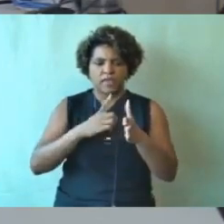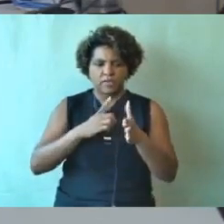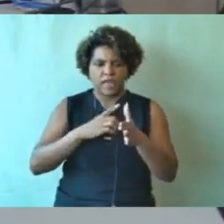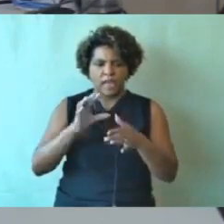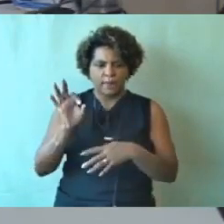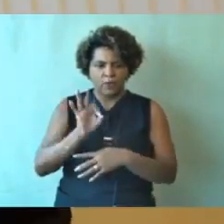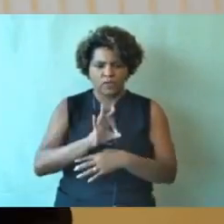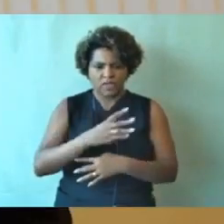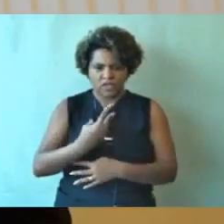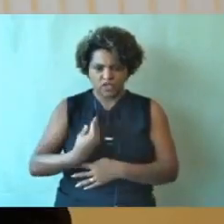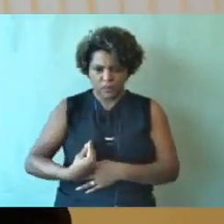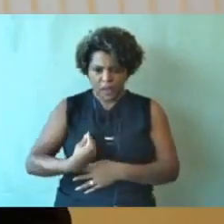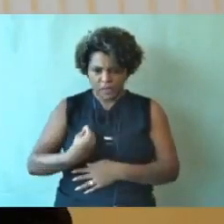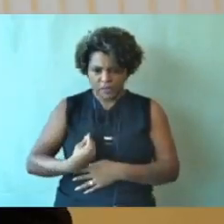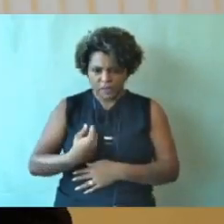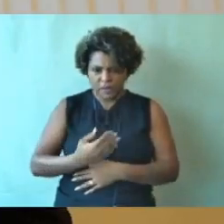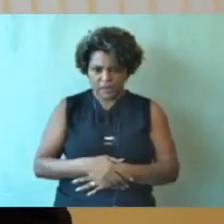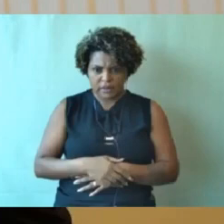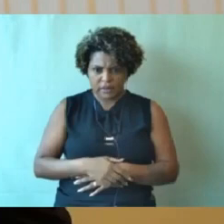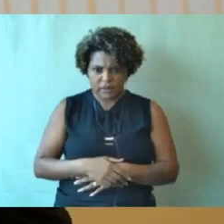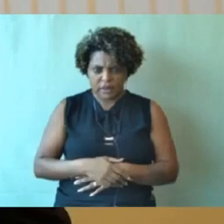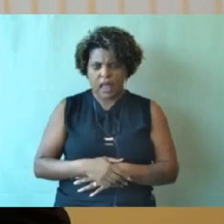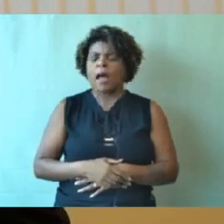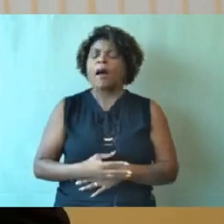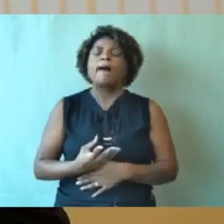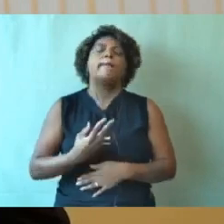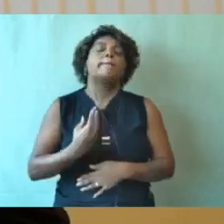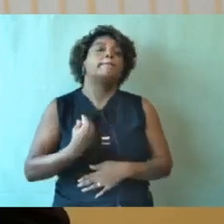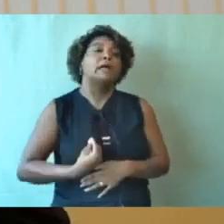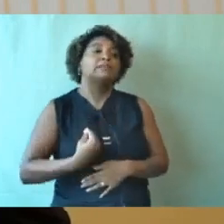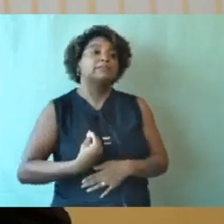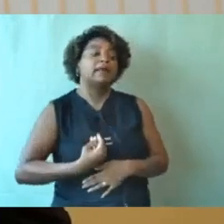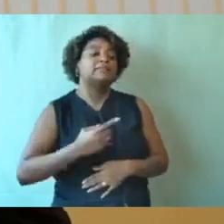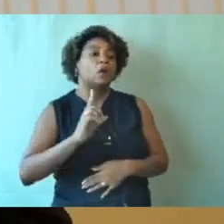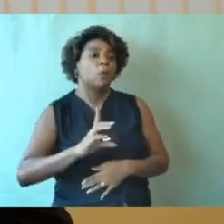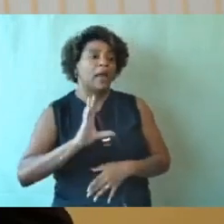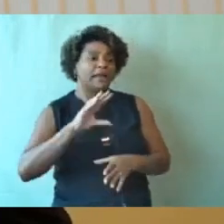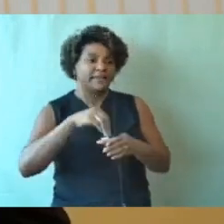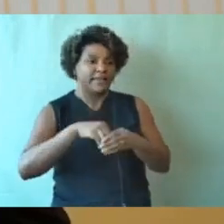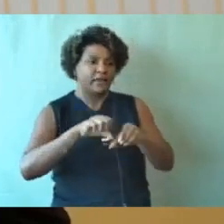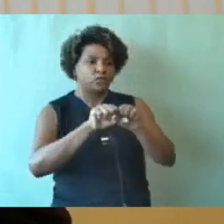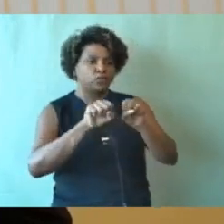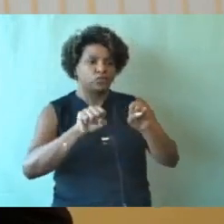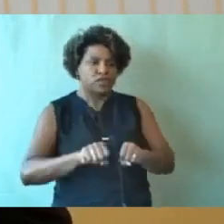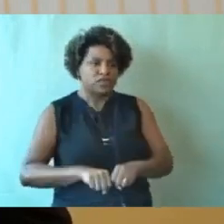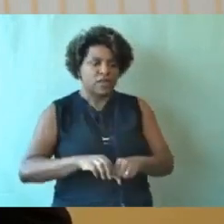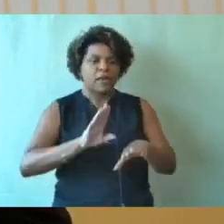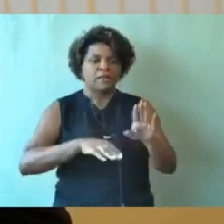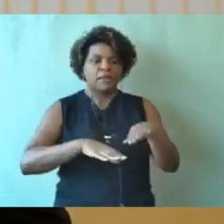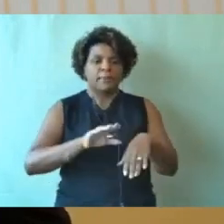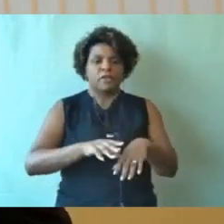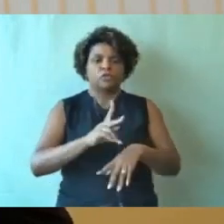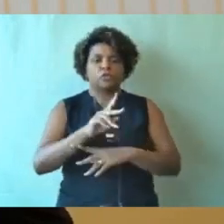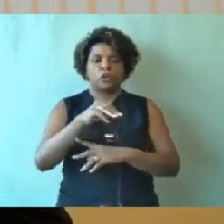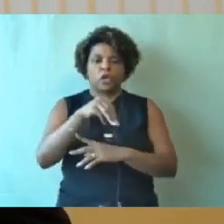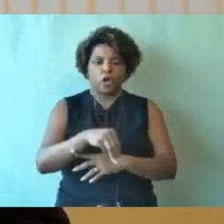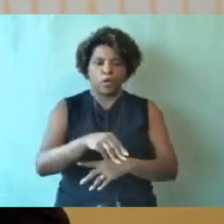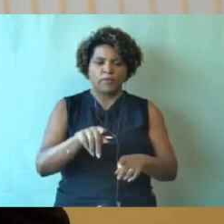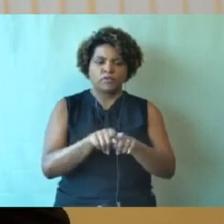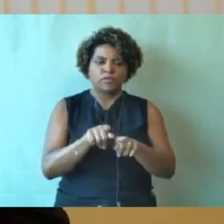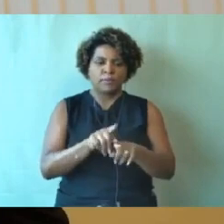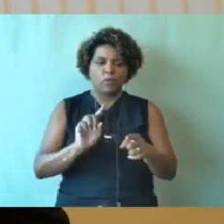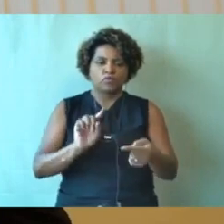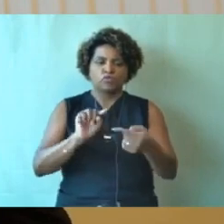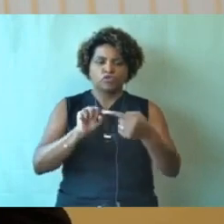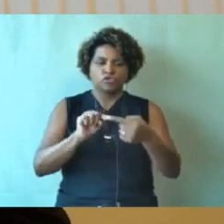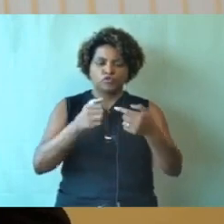A participação é dentro do sistema, pela produção quilométrica e o tipo de veículo de cada empresa. É assim que é feito,